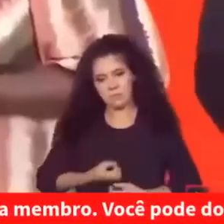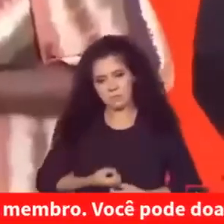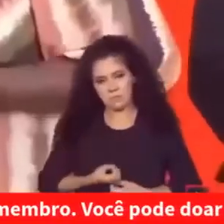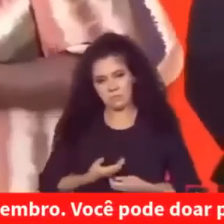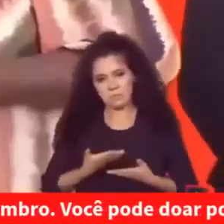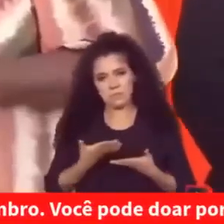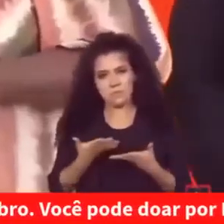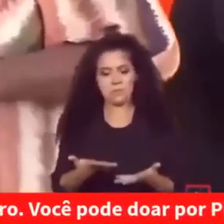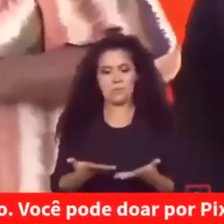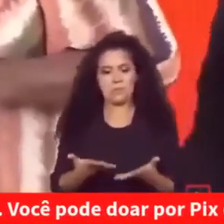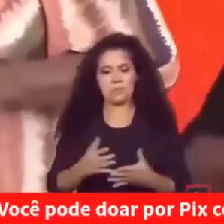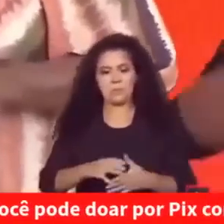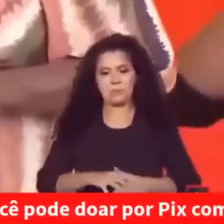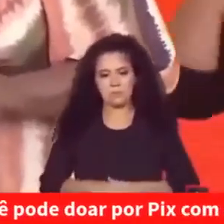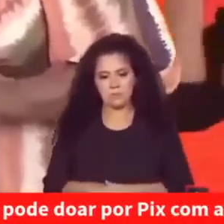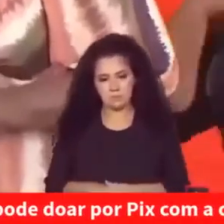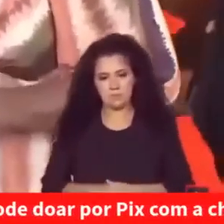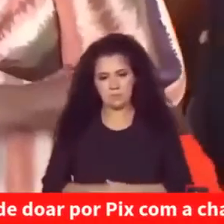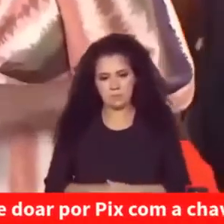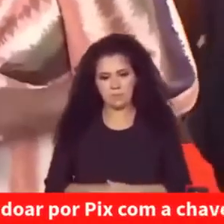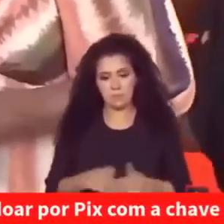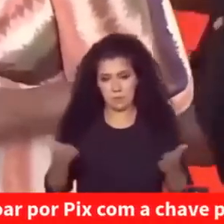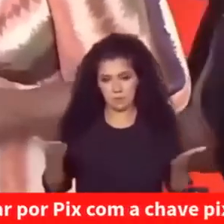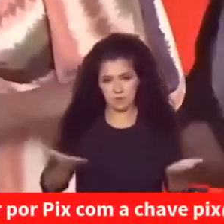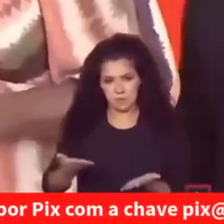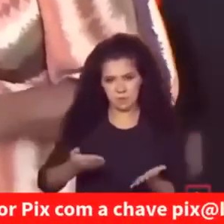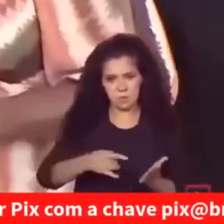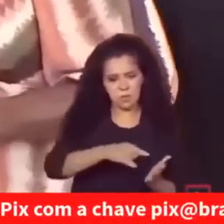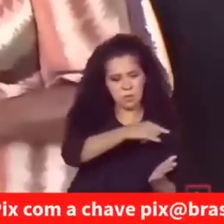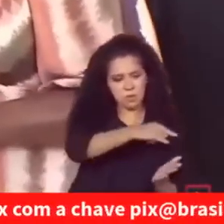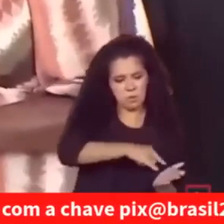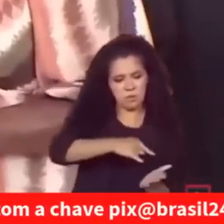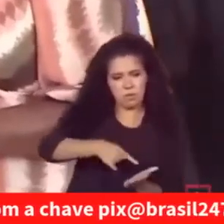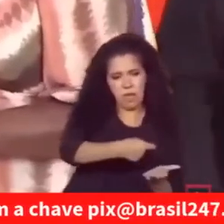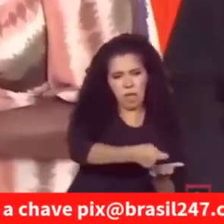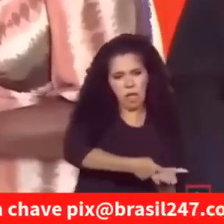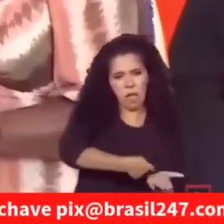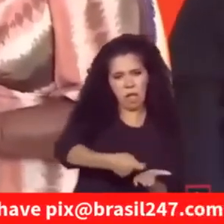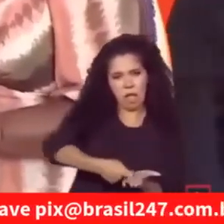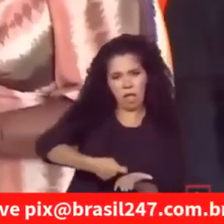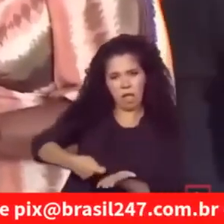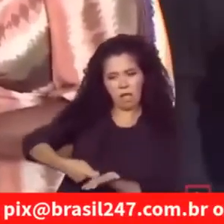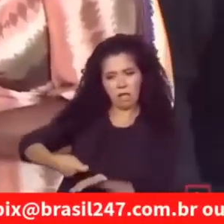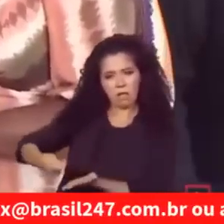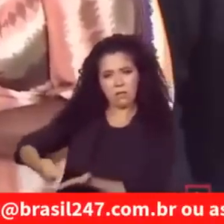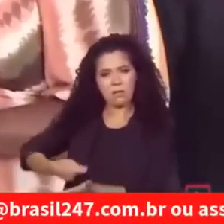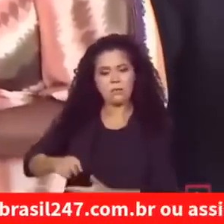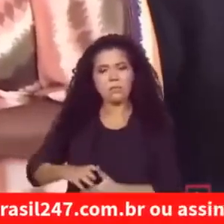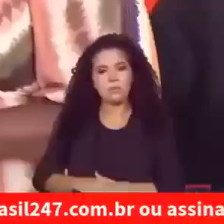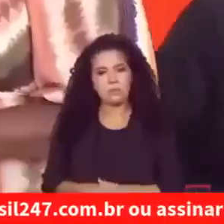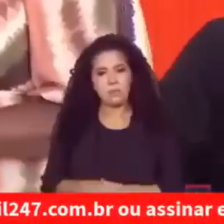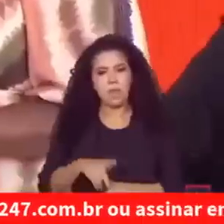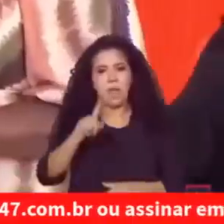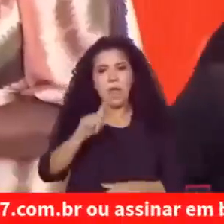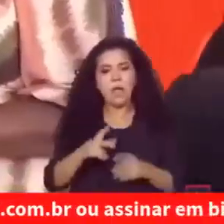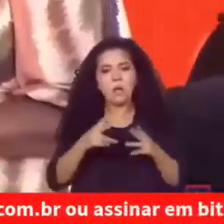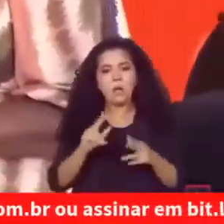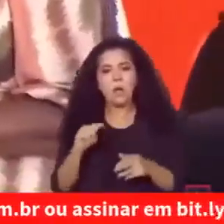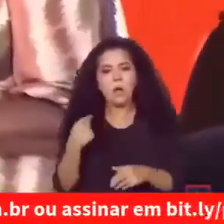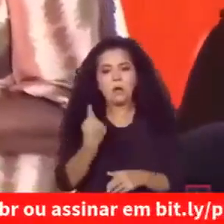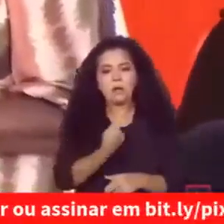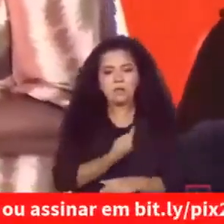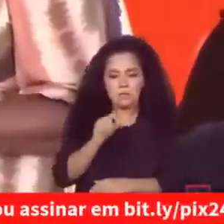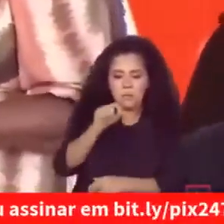Tudo isso que nós assinamos agora é como se a gente estivesse plantando uma